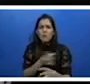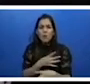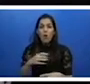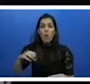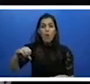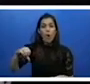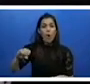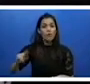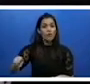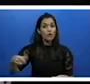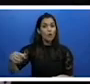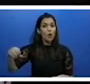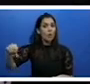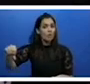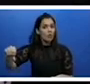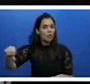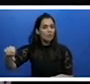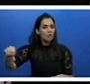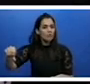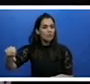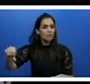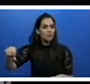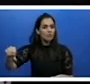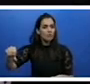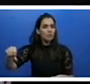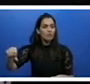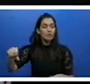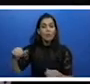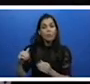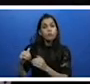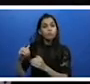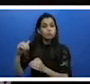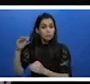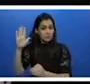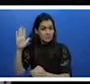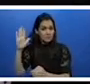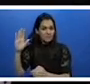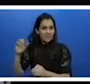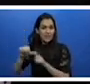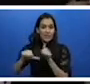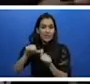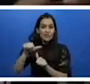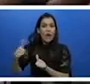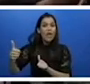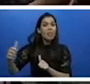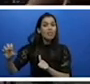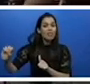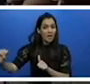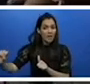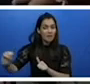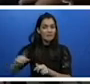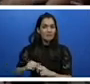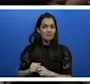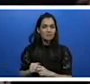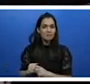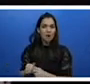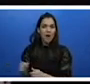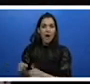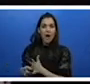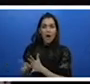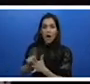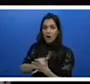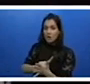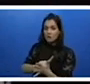parte decimal. Quer dizer que a minha parte inteira aumenta, ela vira 10. Olha o antes e olha